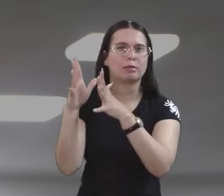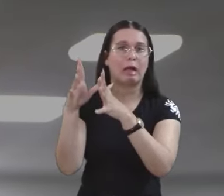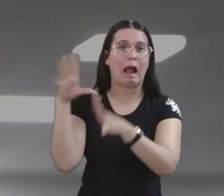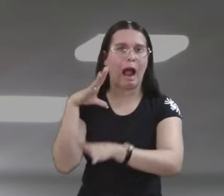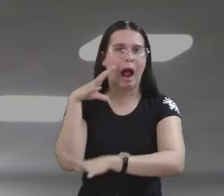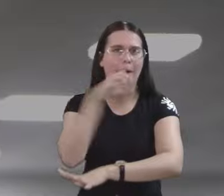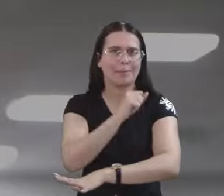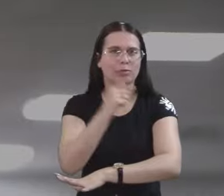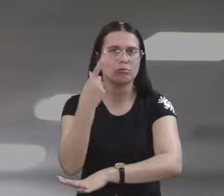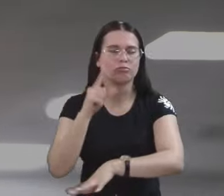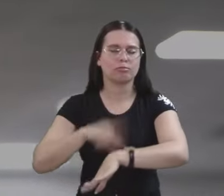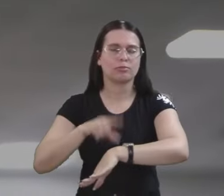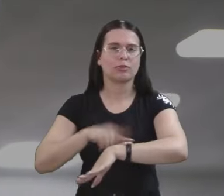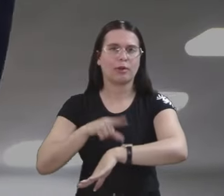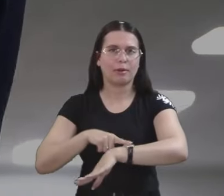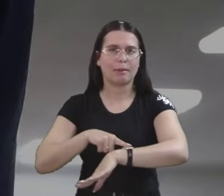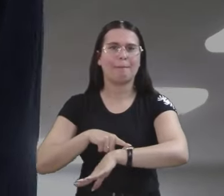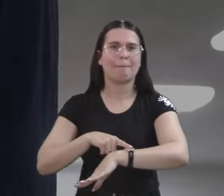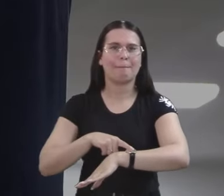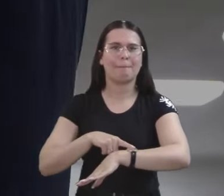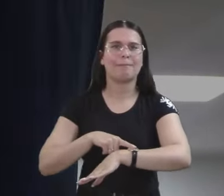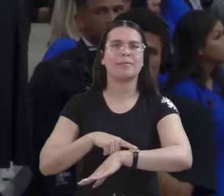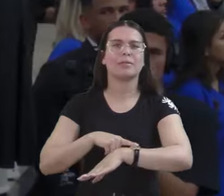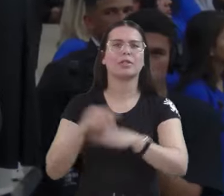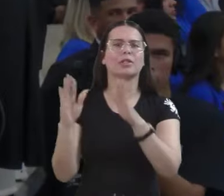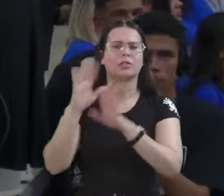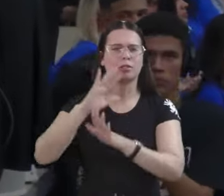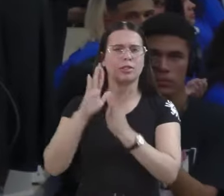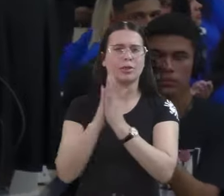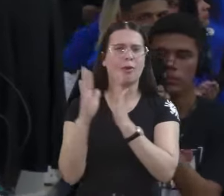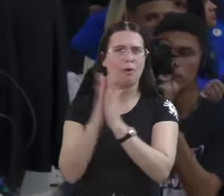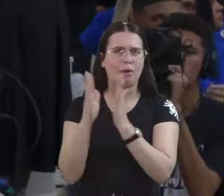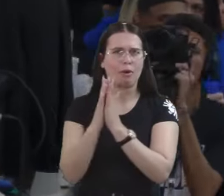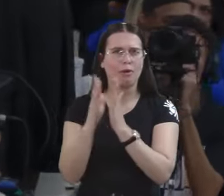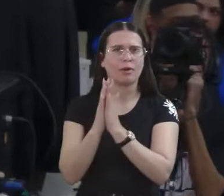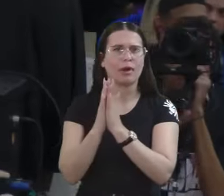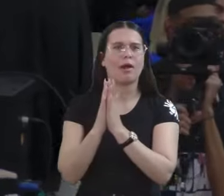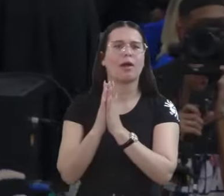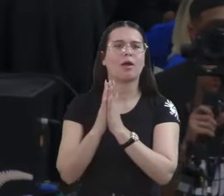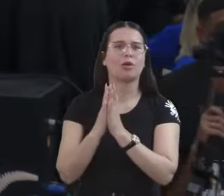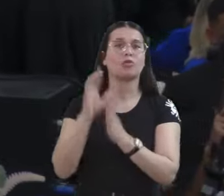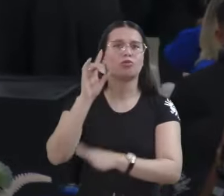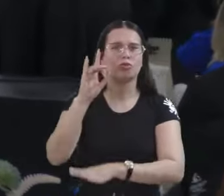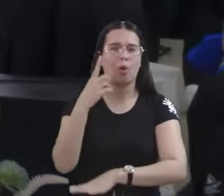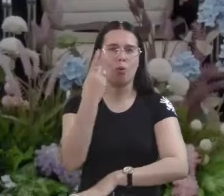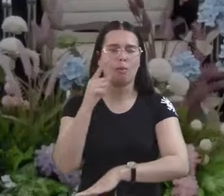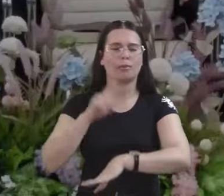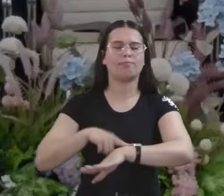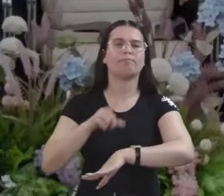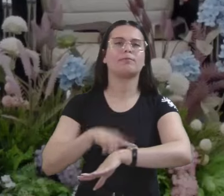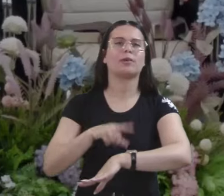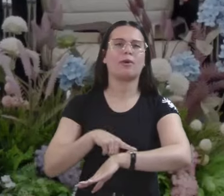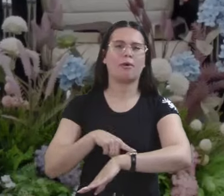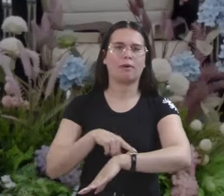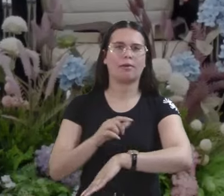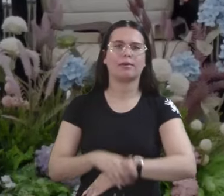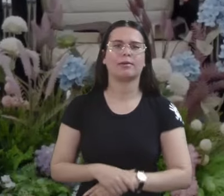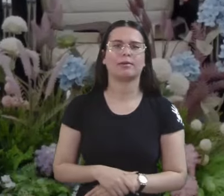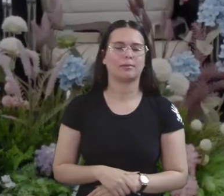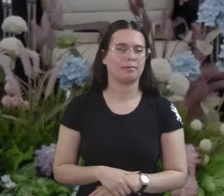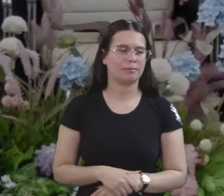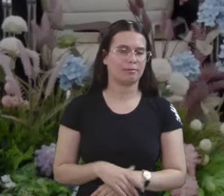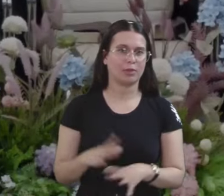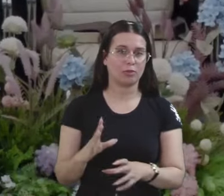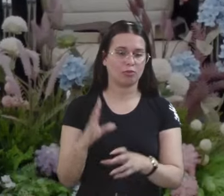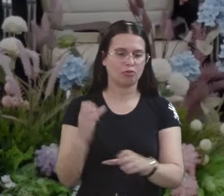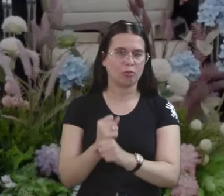Tem que fazer o apelo, tem que orar pelos conversos, tudo em apelo, tudo em uma hora. Presídio, cadê o painel